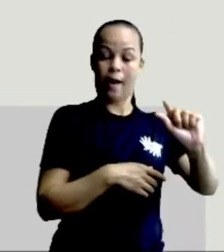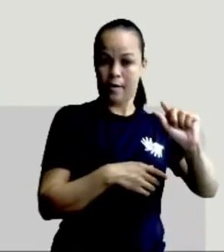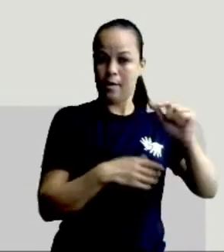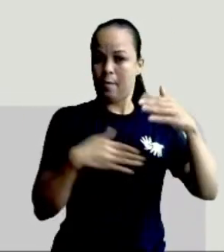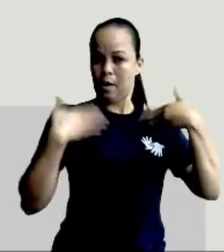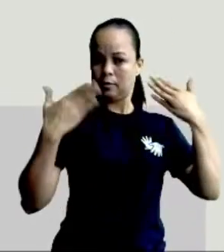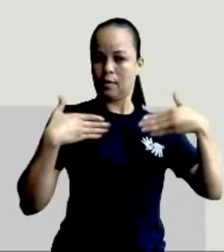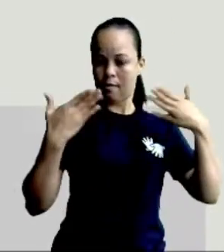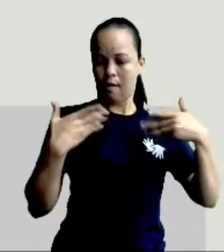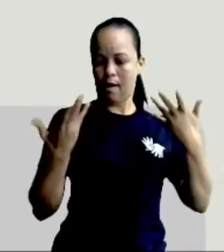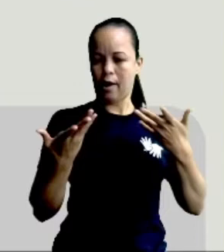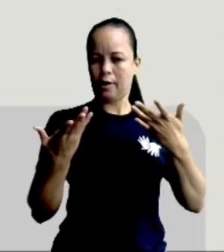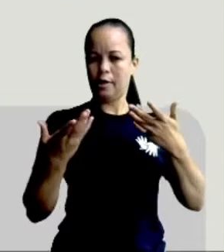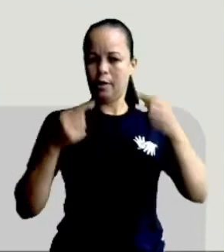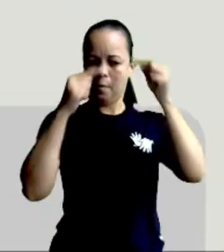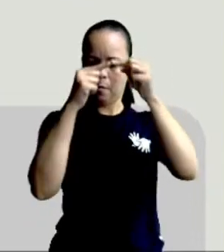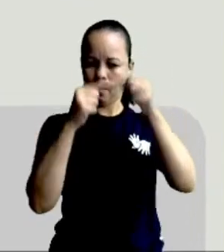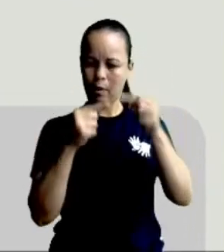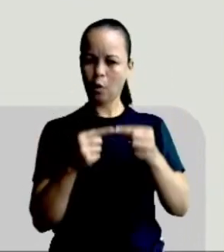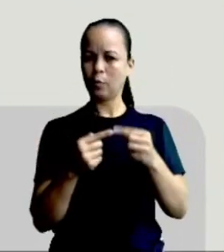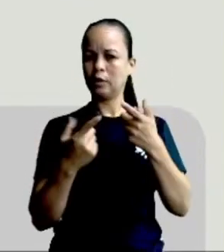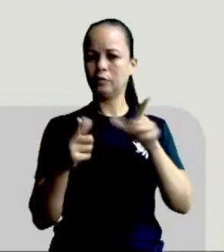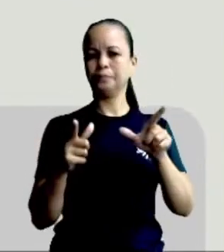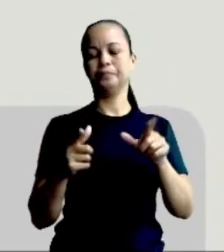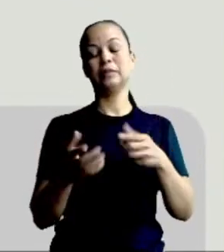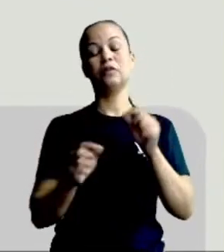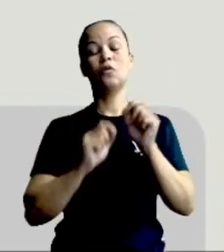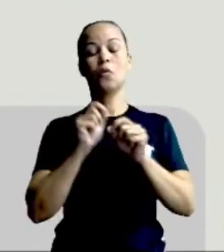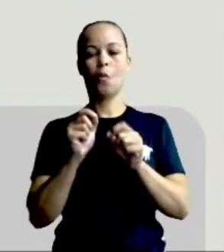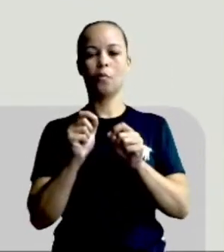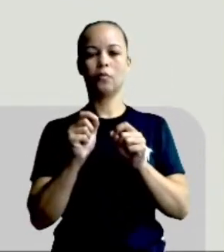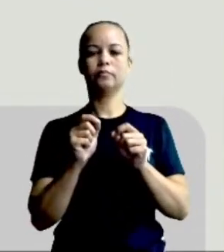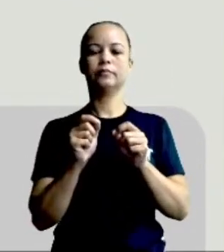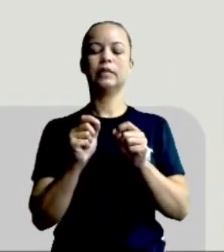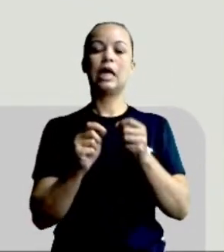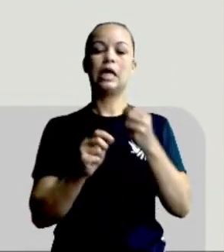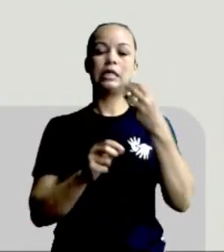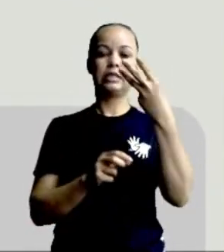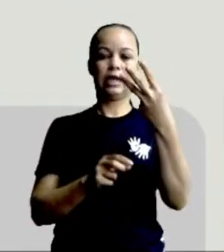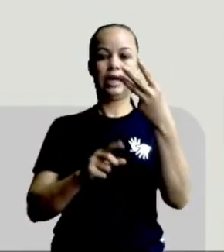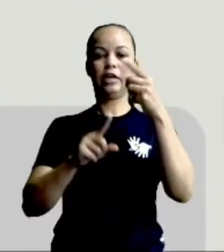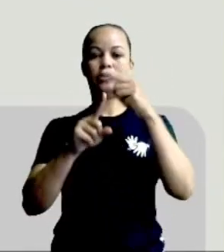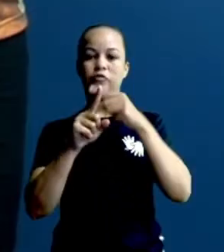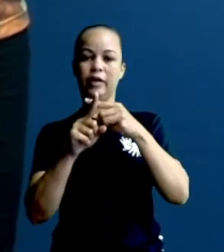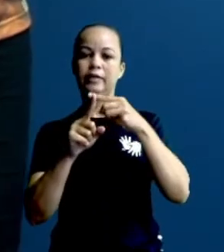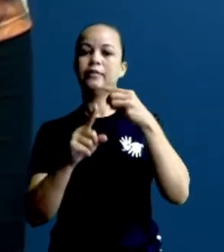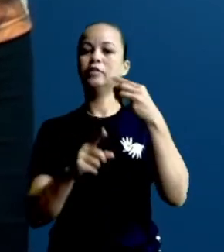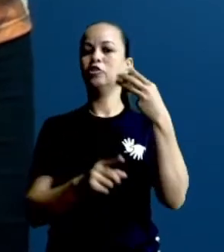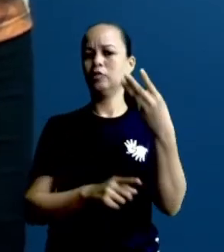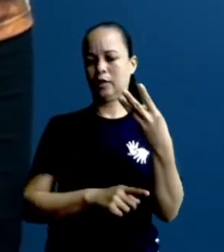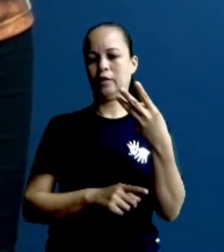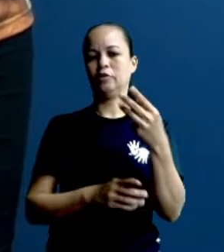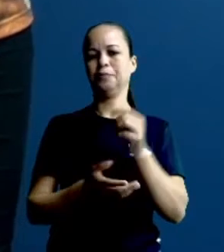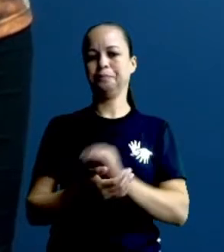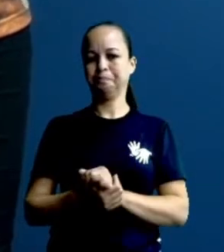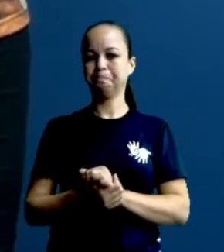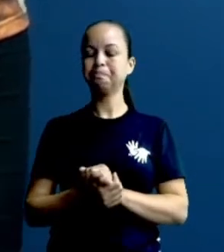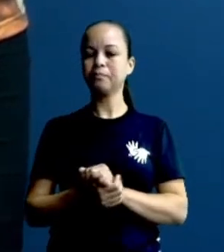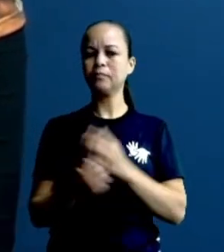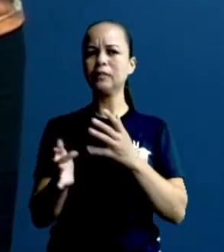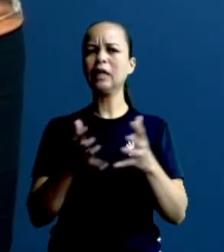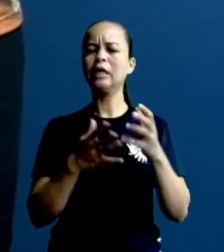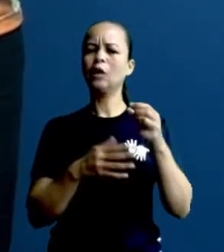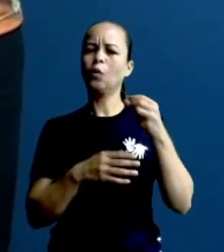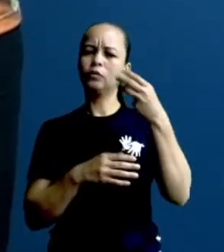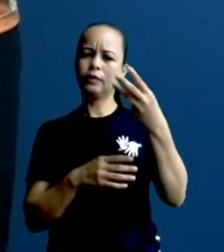como é que a gente pode fazer? 3 vezes o número 3. Por quê? 3 camisetas